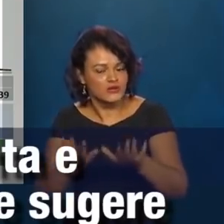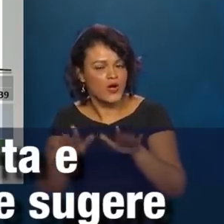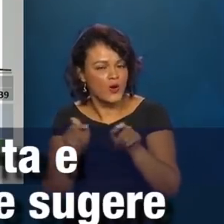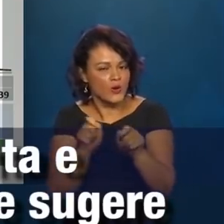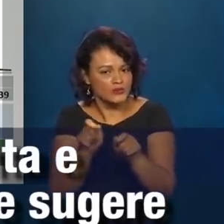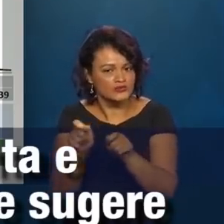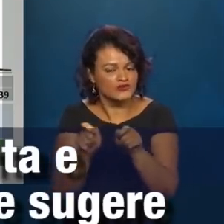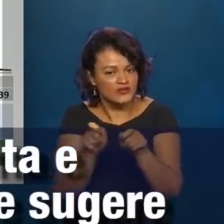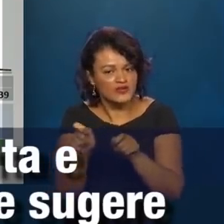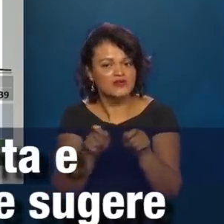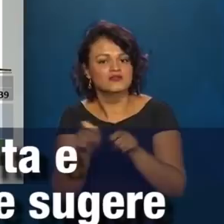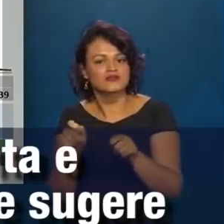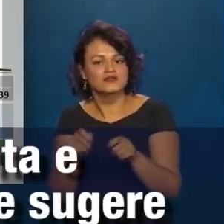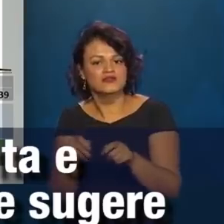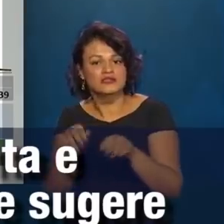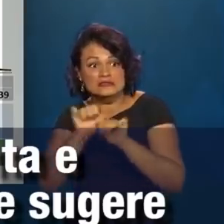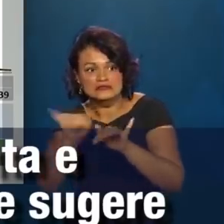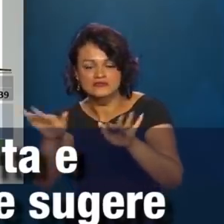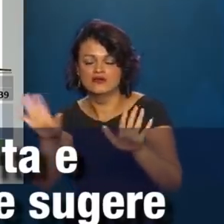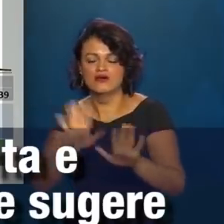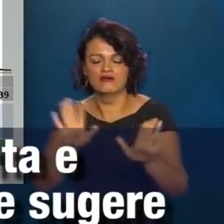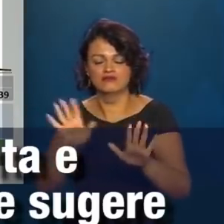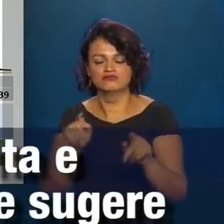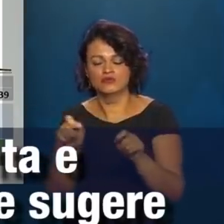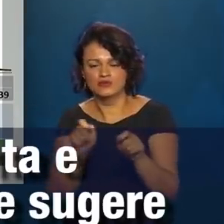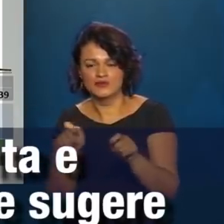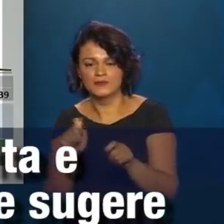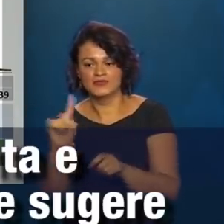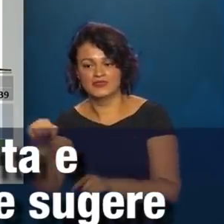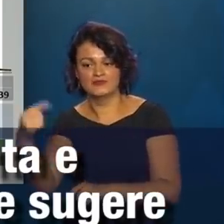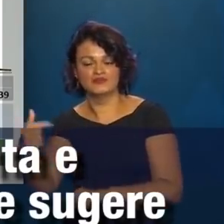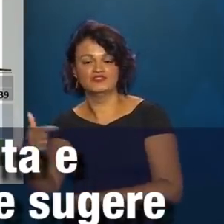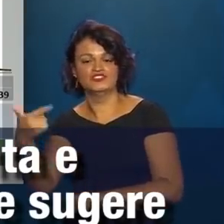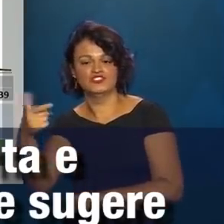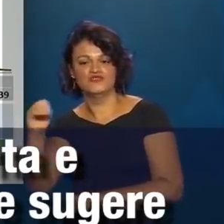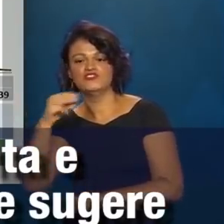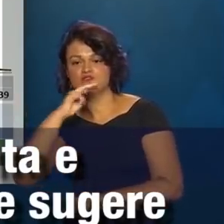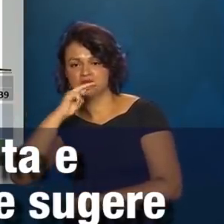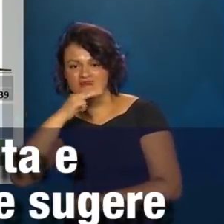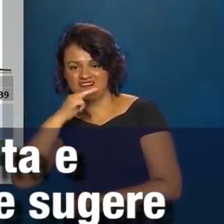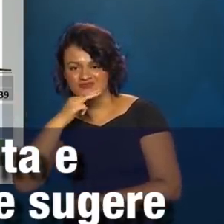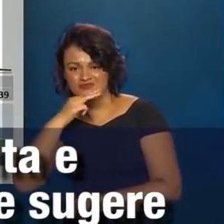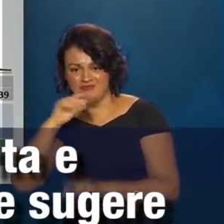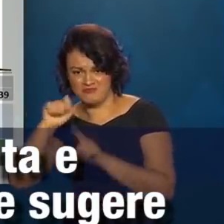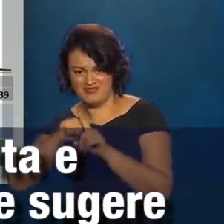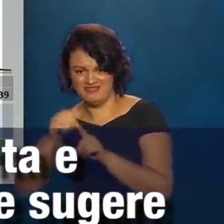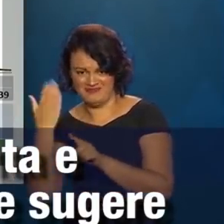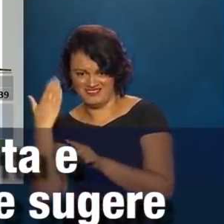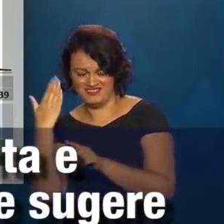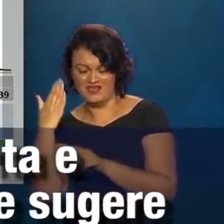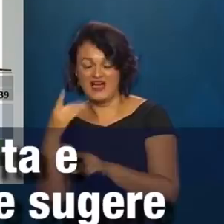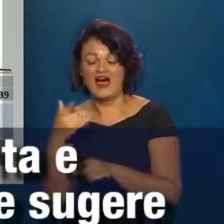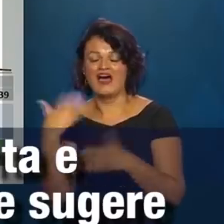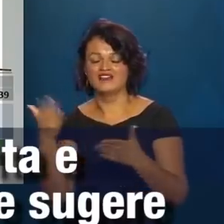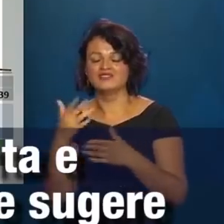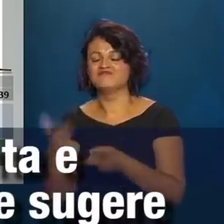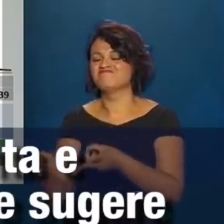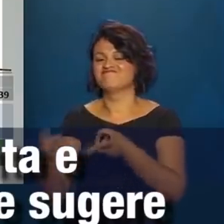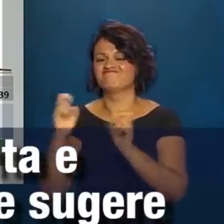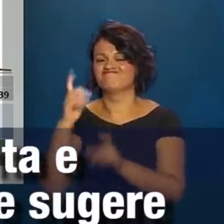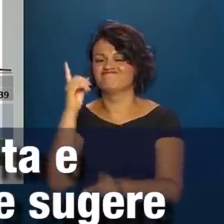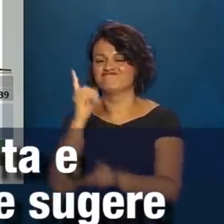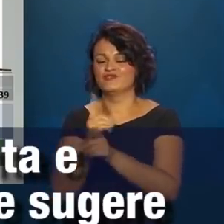casos, buscando evitar a disseminação. Dia 20 de março, agora do mês passado, nós reconhecemos a